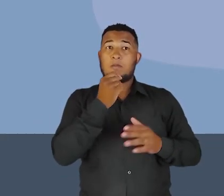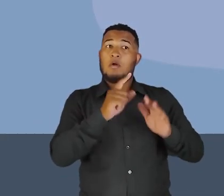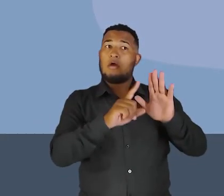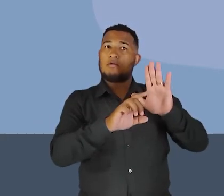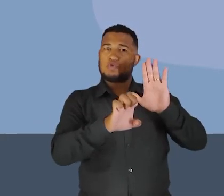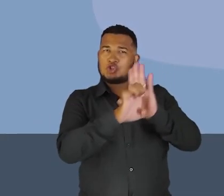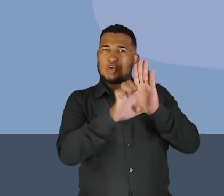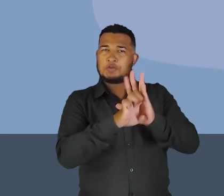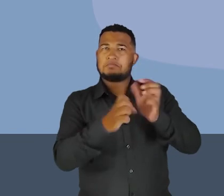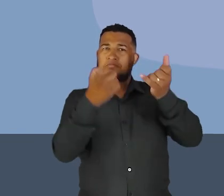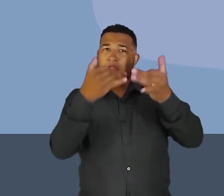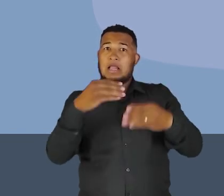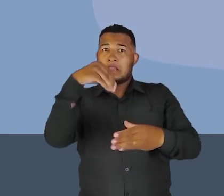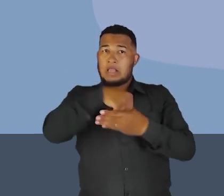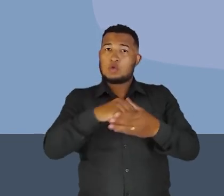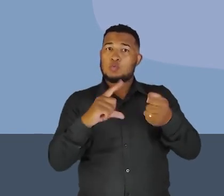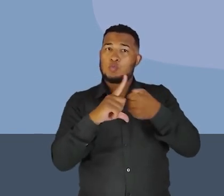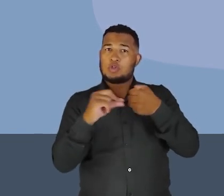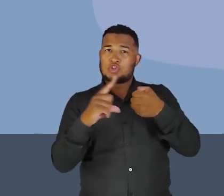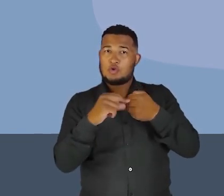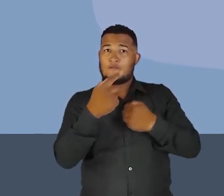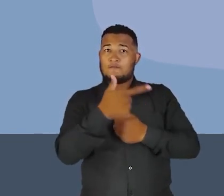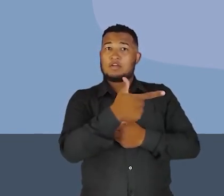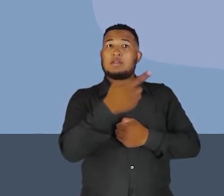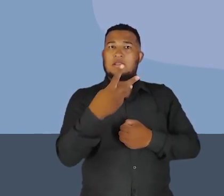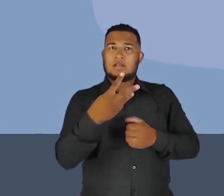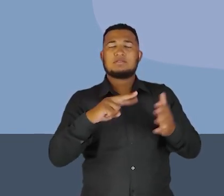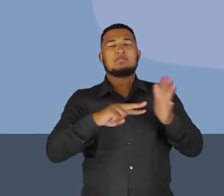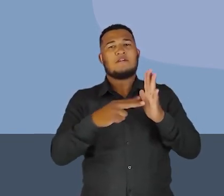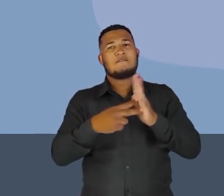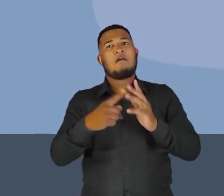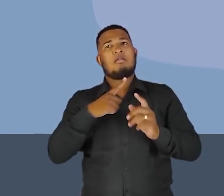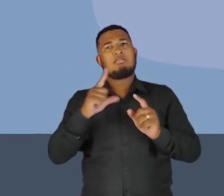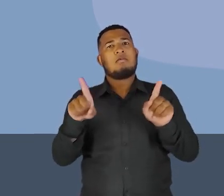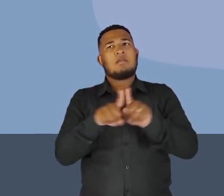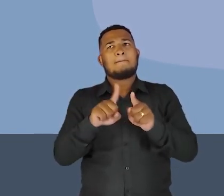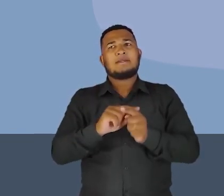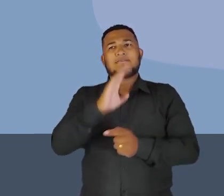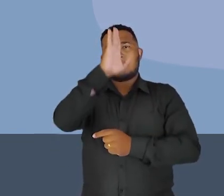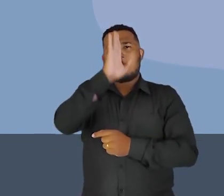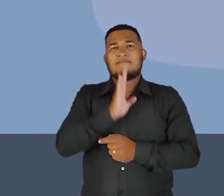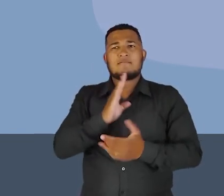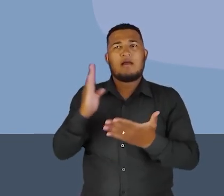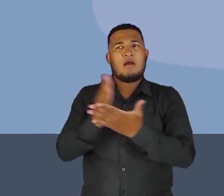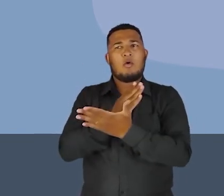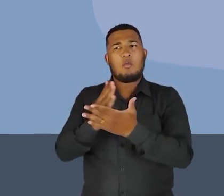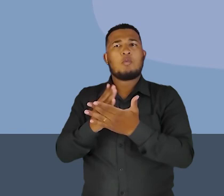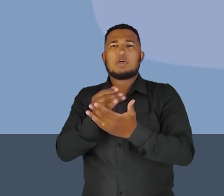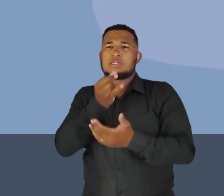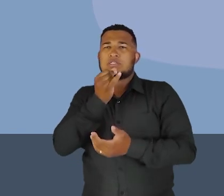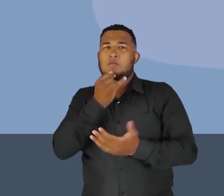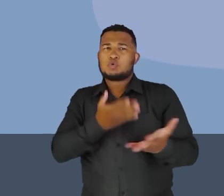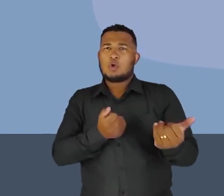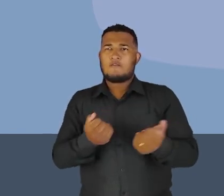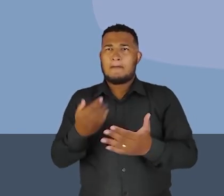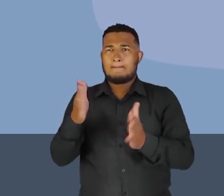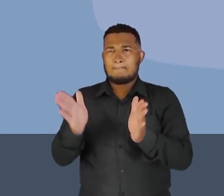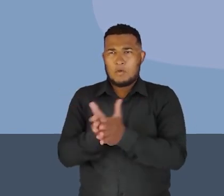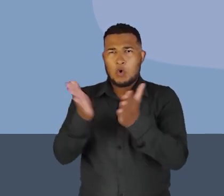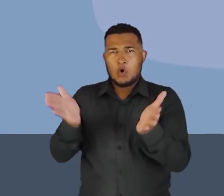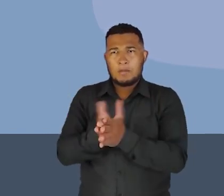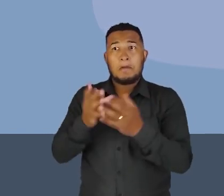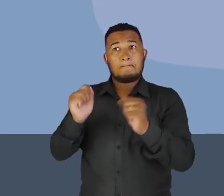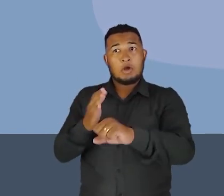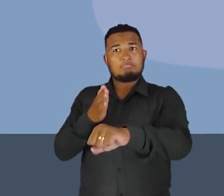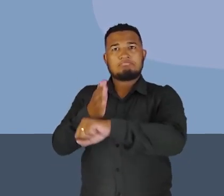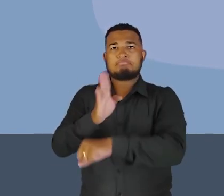artigo 23, ela garante meia entrada cultural, né, e gratuidade para jovens de baixa renda, tá? O artigo